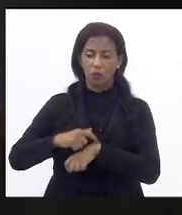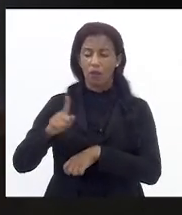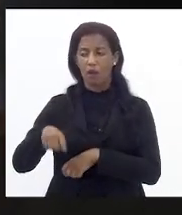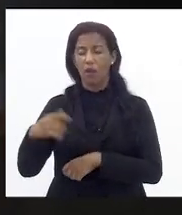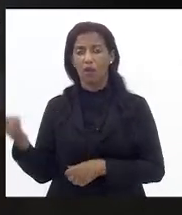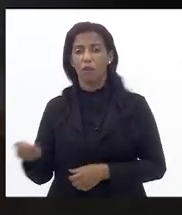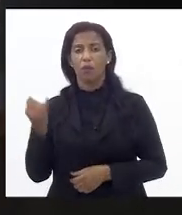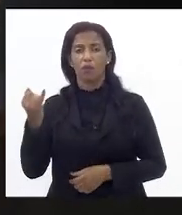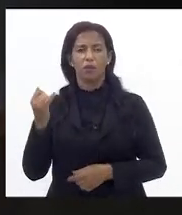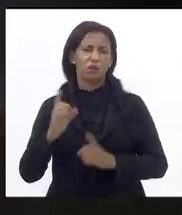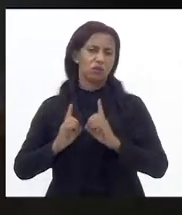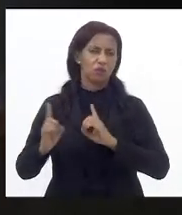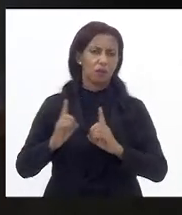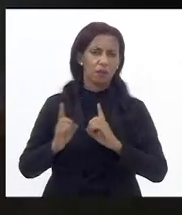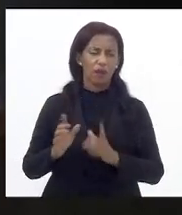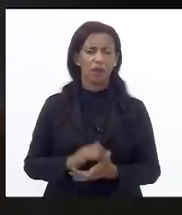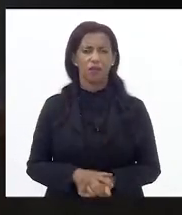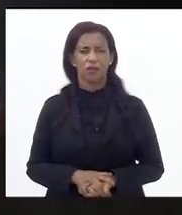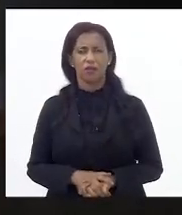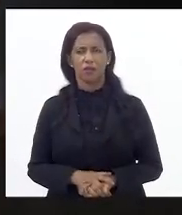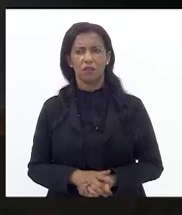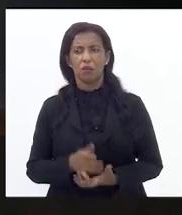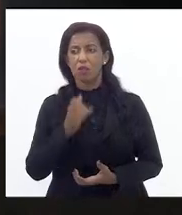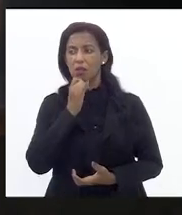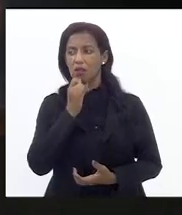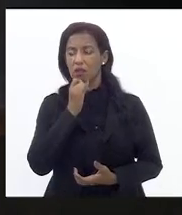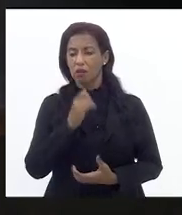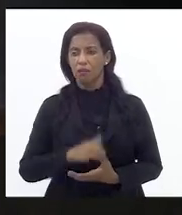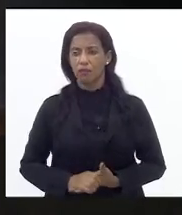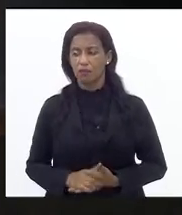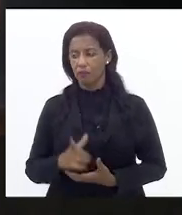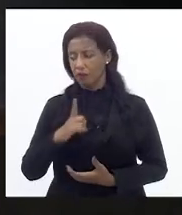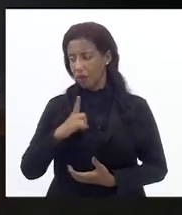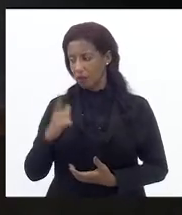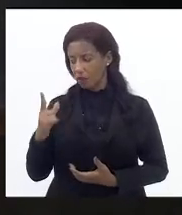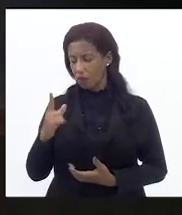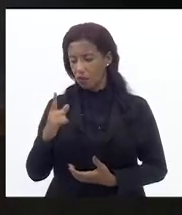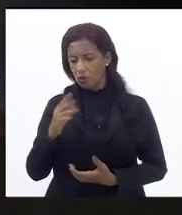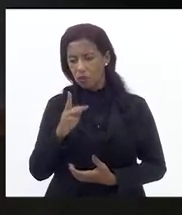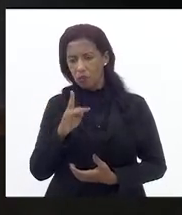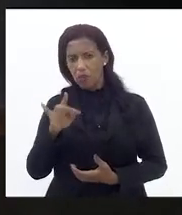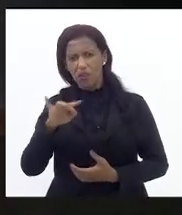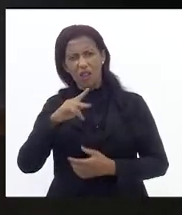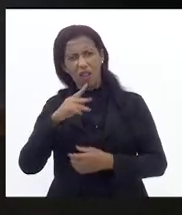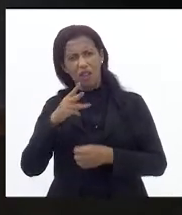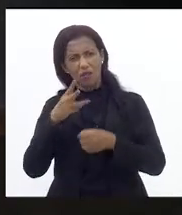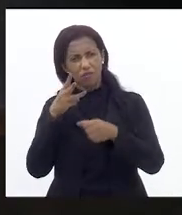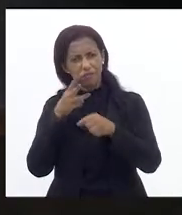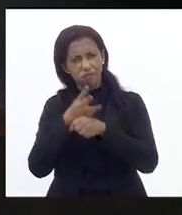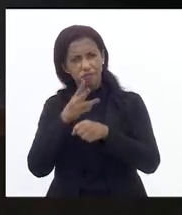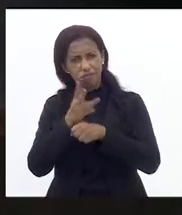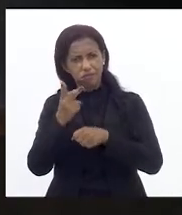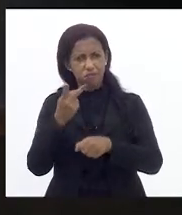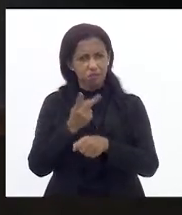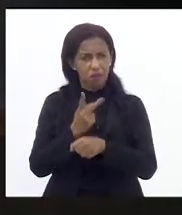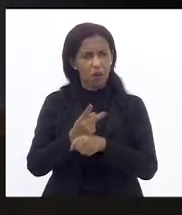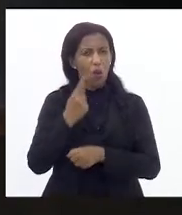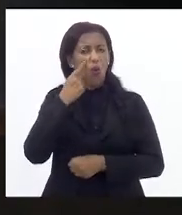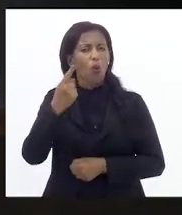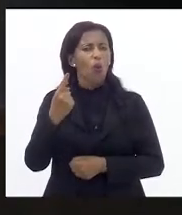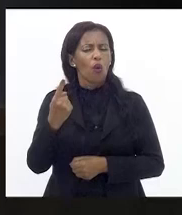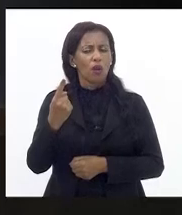importante o debate é por exemplo tem uma sobre o triénio olha como o